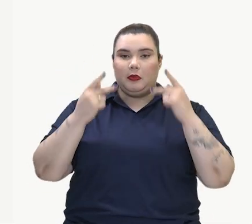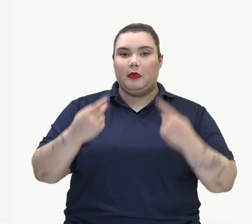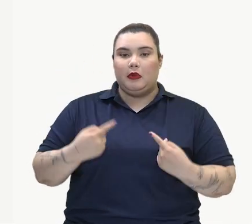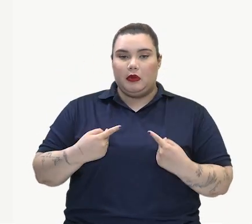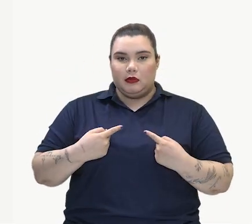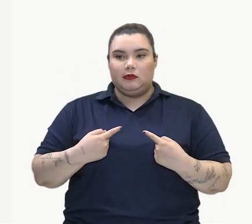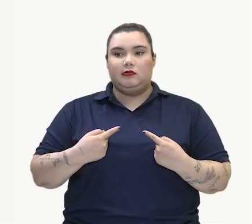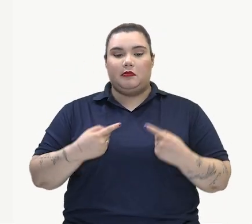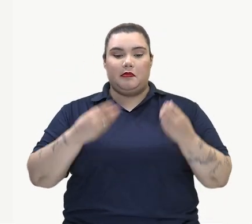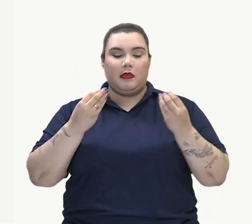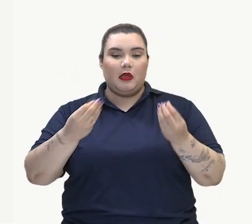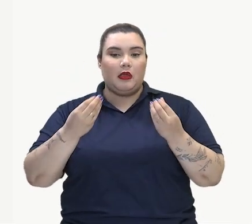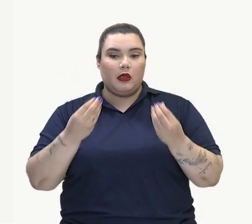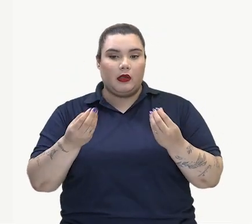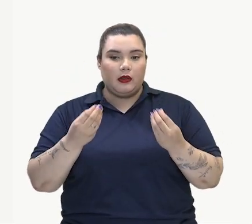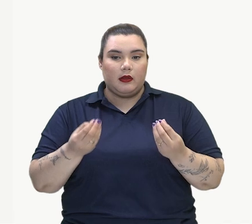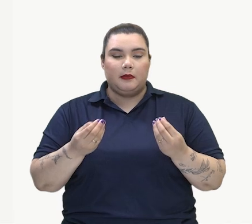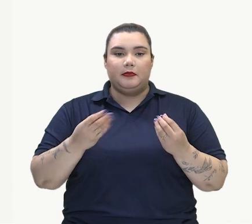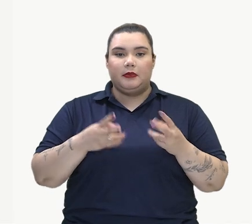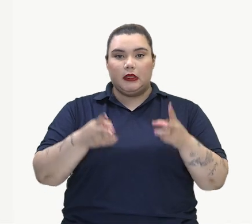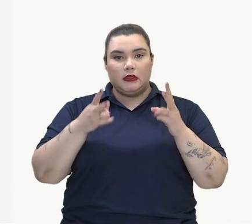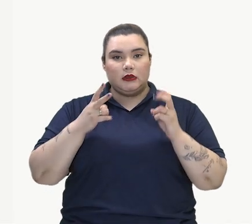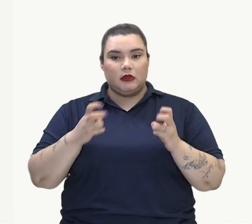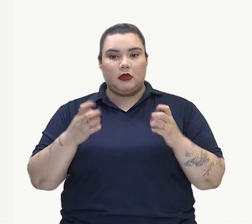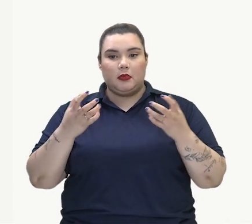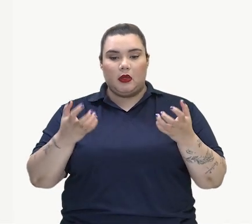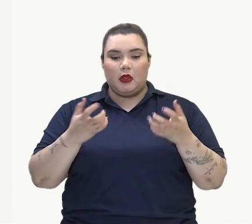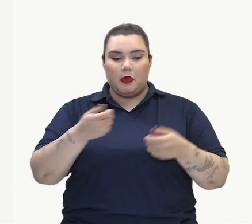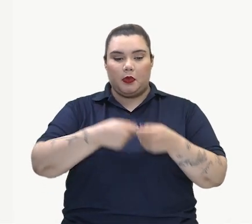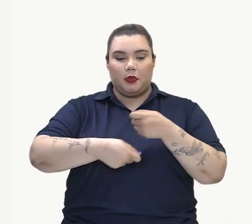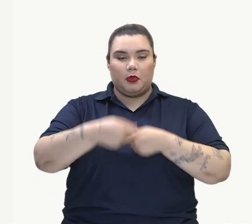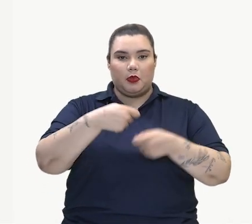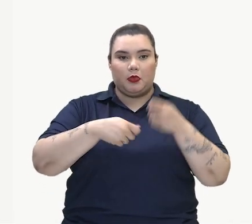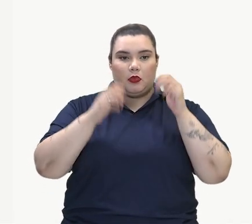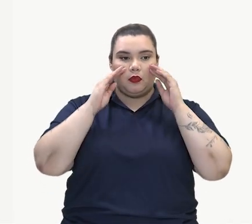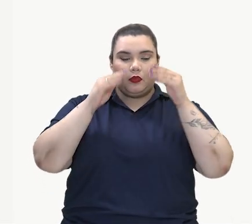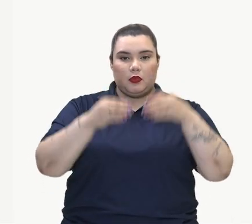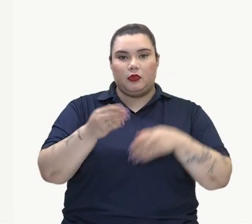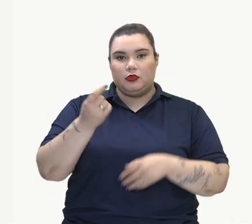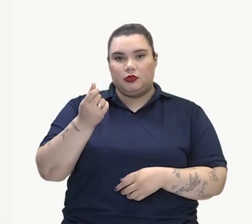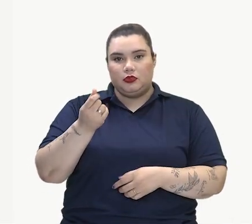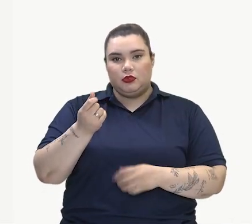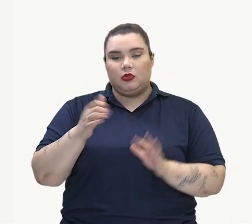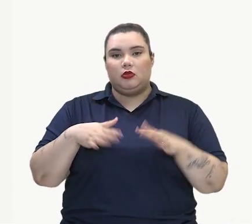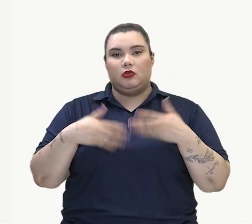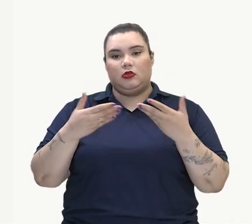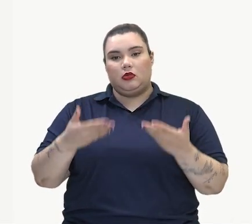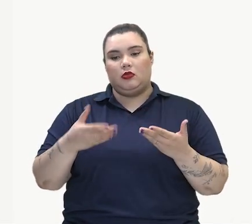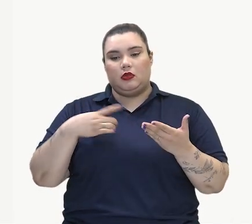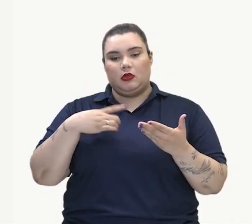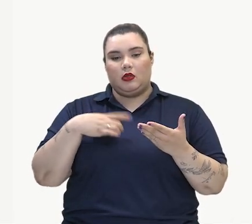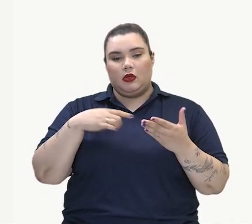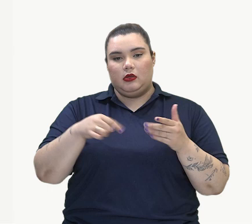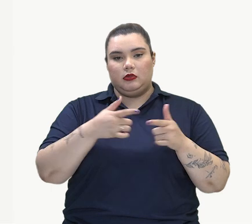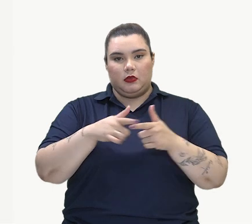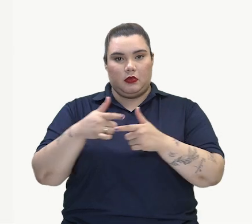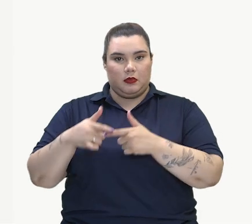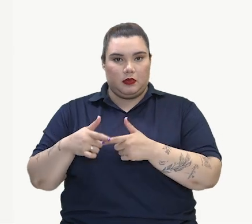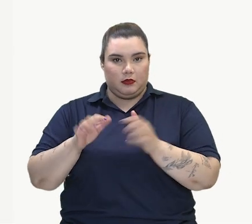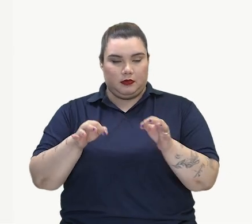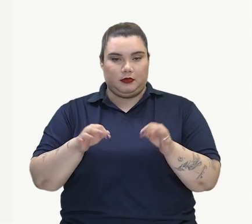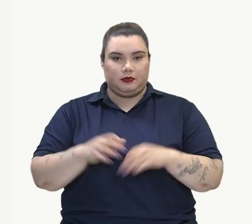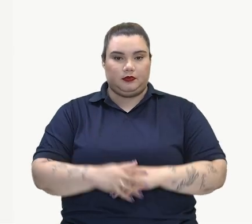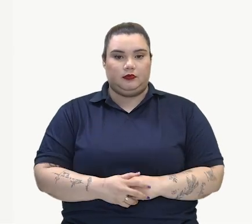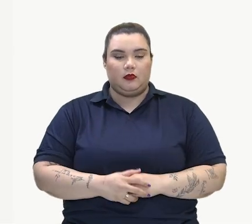humano para poder visar o econômico, o seu lado econômico, acaba então retirando essa camada vegetal. A